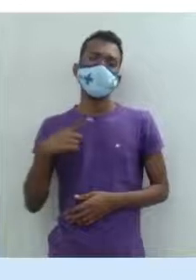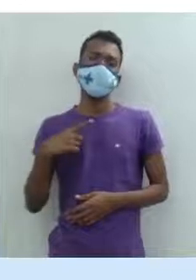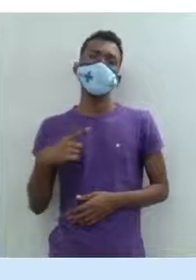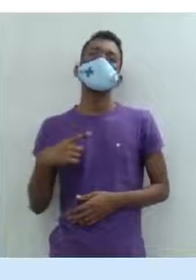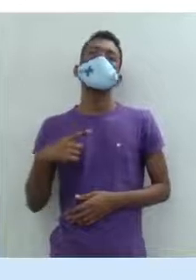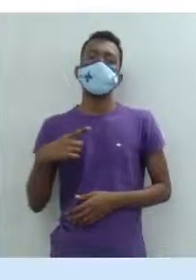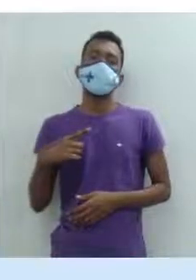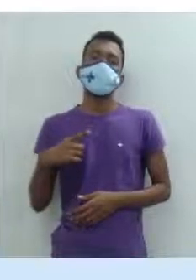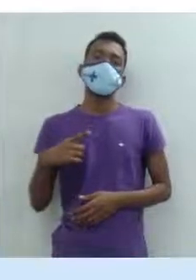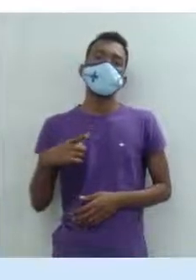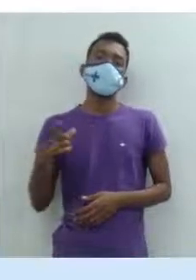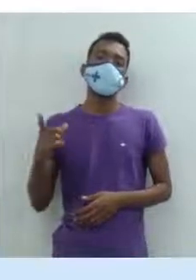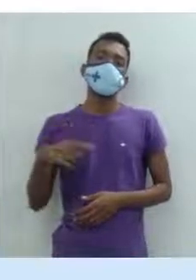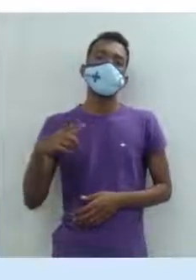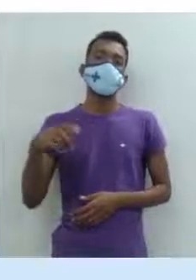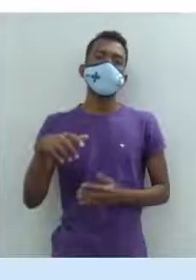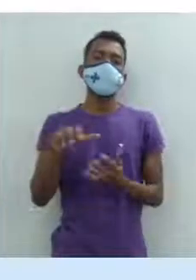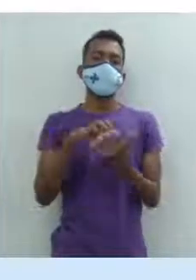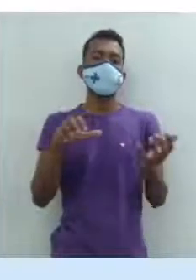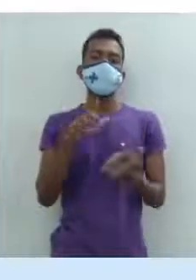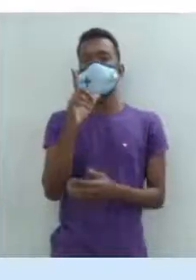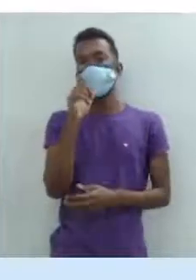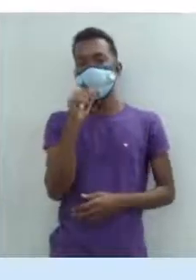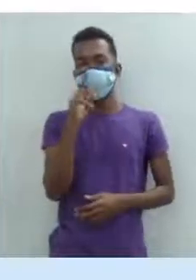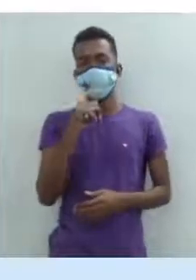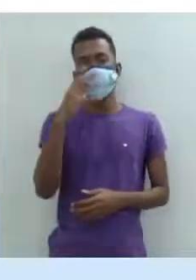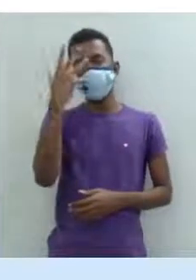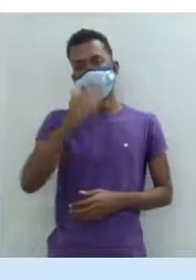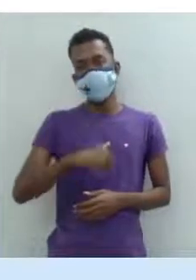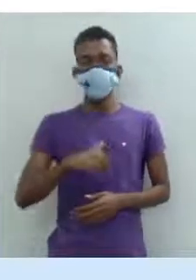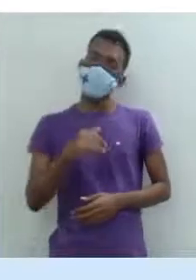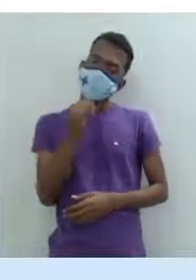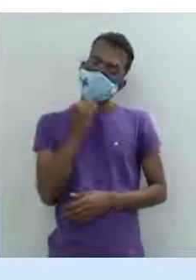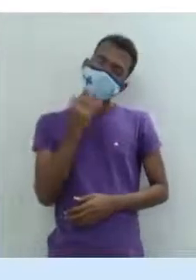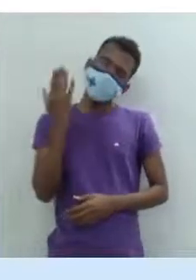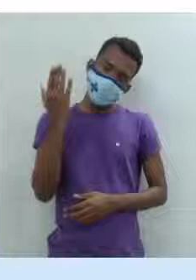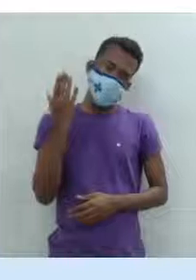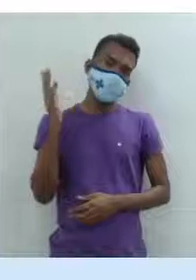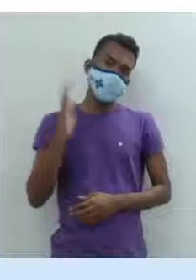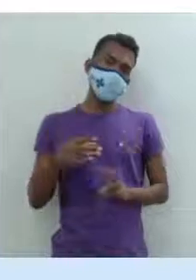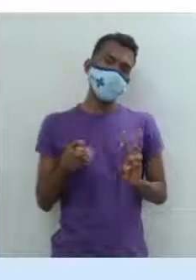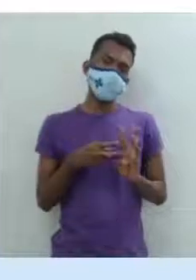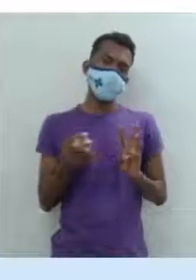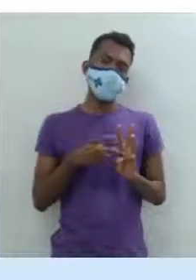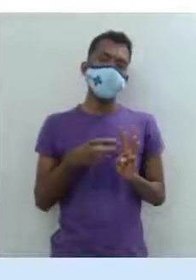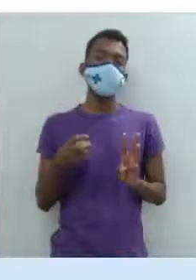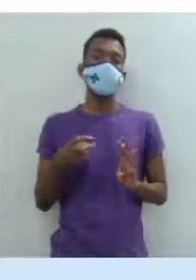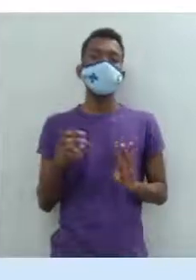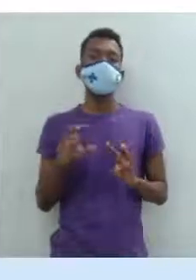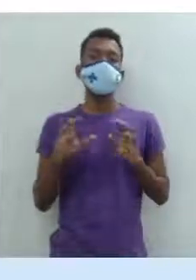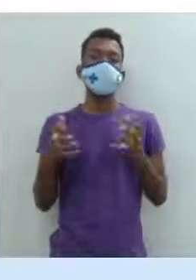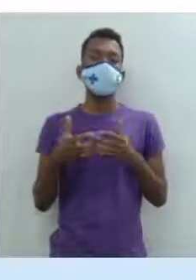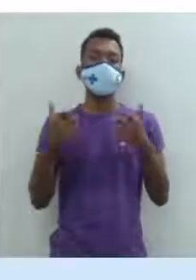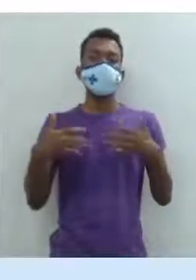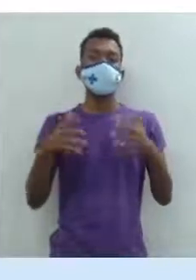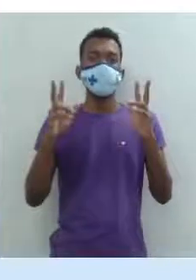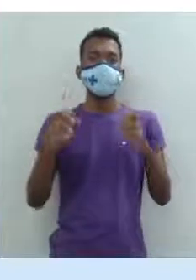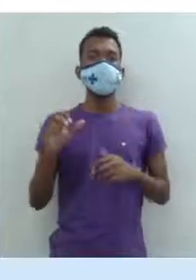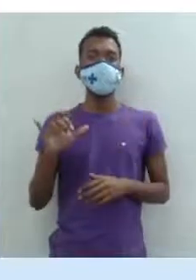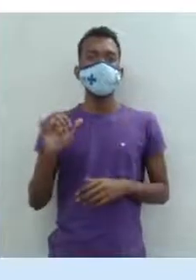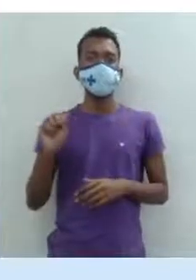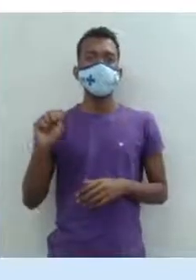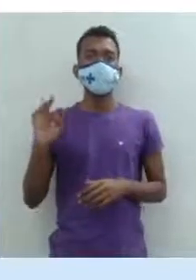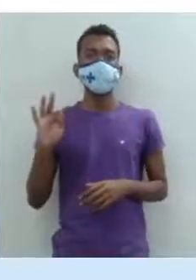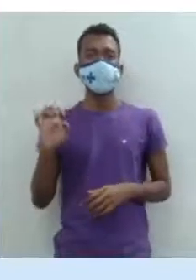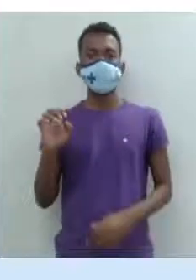Pernambuco, estive lá em Águas Belas, por exemplo, né? Então, o pessoal falava muito do iatê,